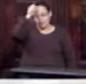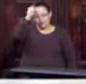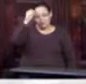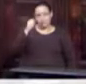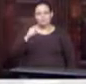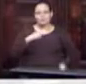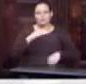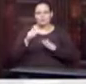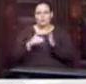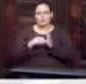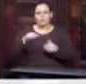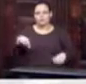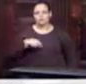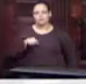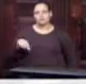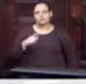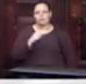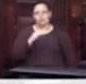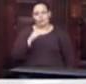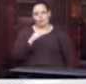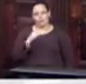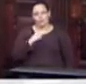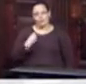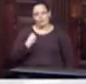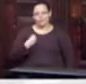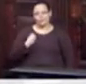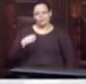Todos nós que estávamos aqui